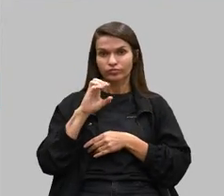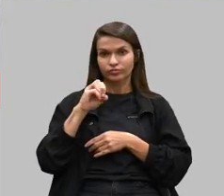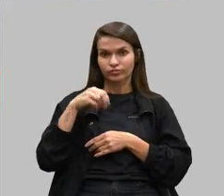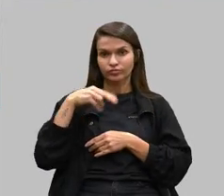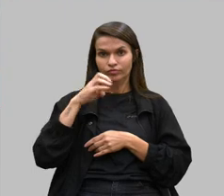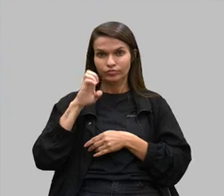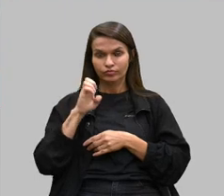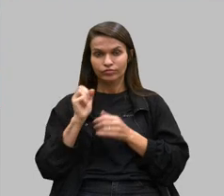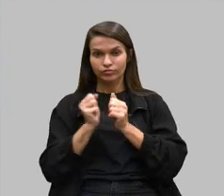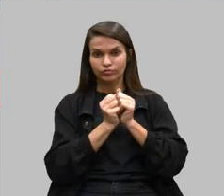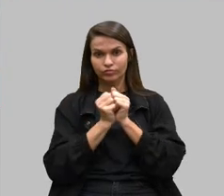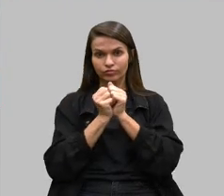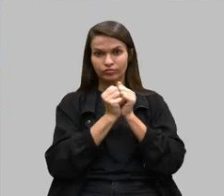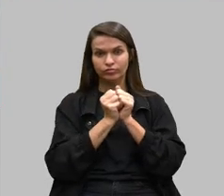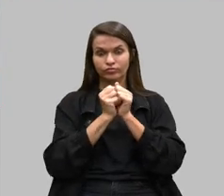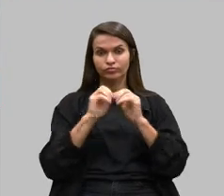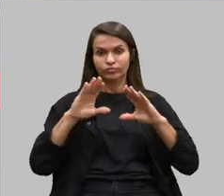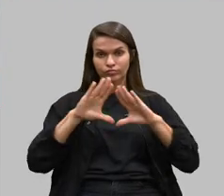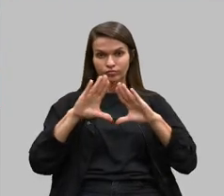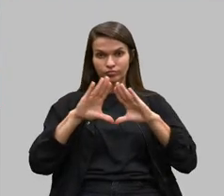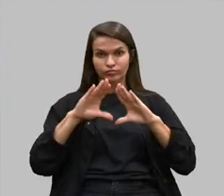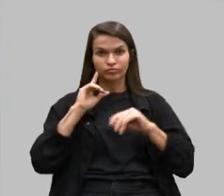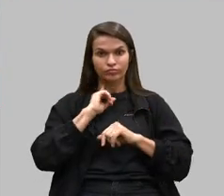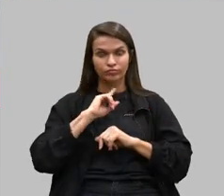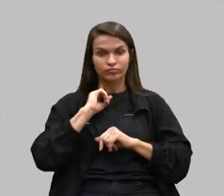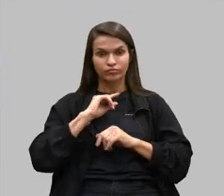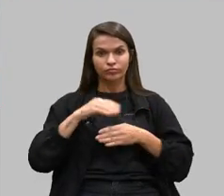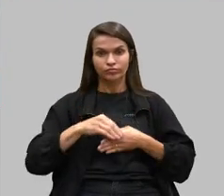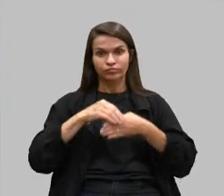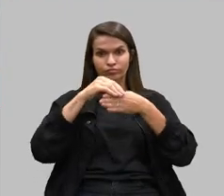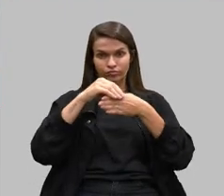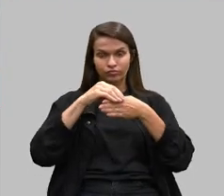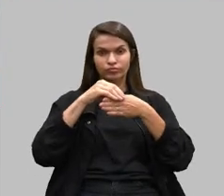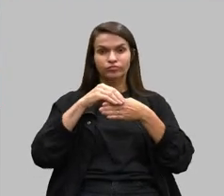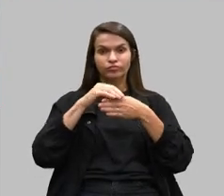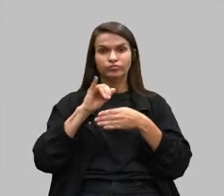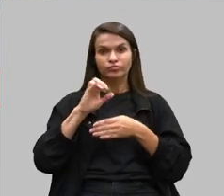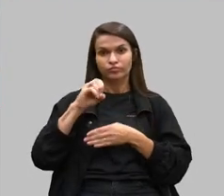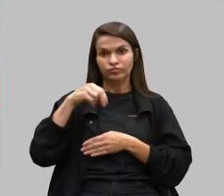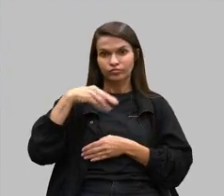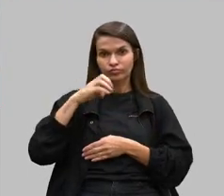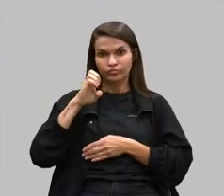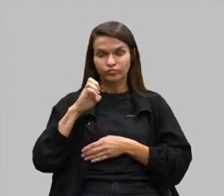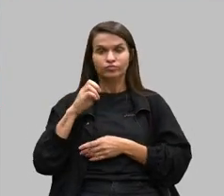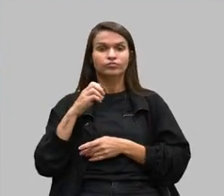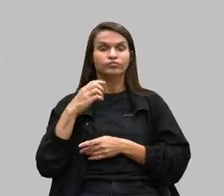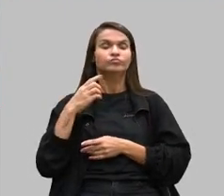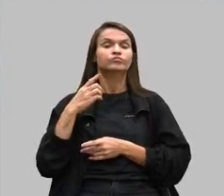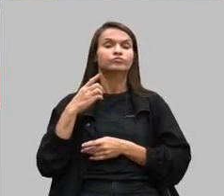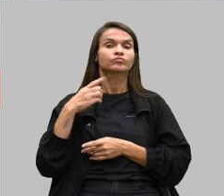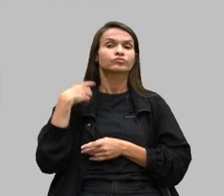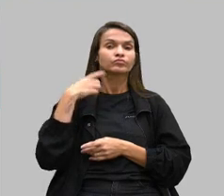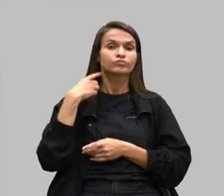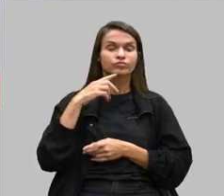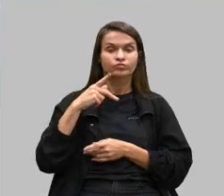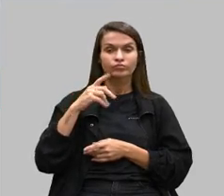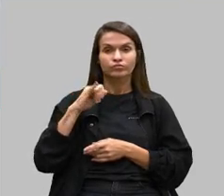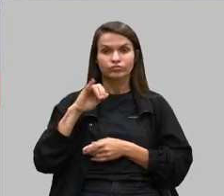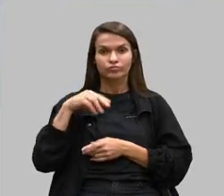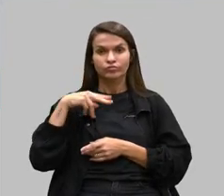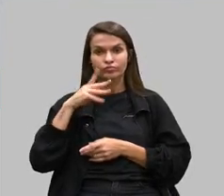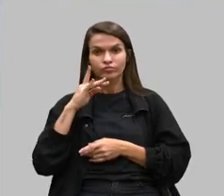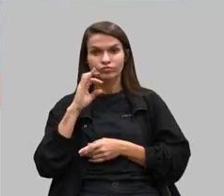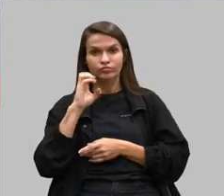né junto aqui à Assembleia Legislativa de Minas sobre a liderança da delegada ion do deputado Pinheirinho junto à nossa bancada Federal a gente